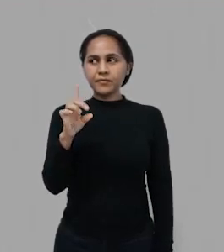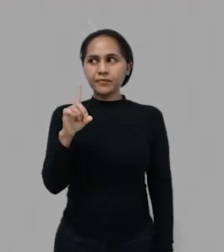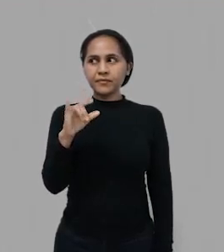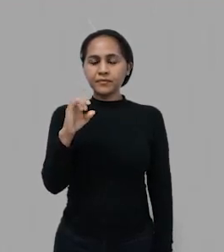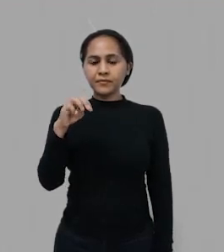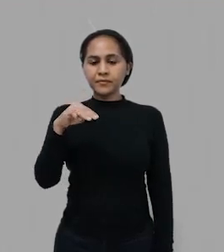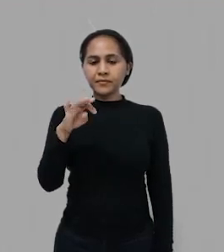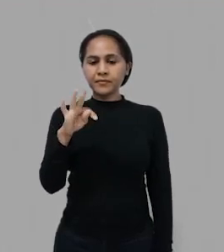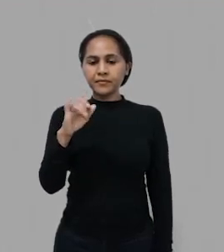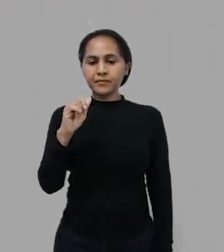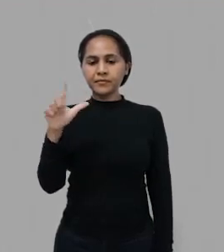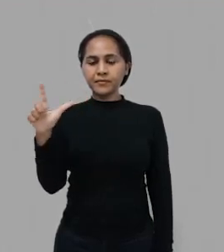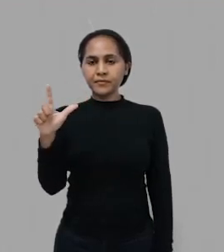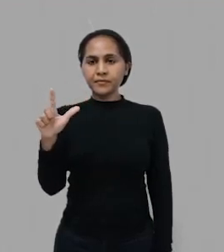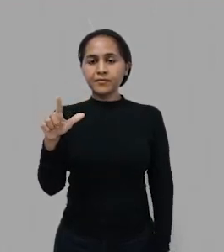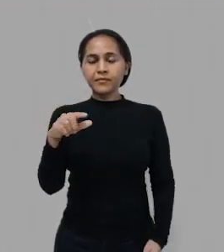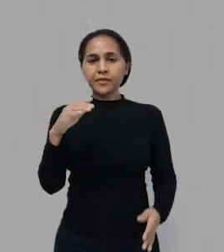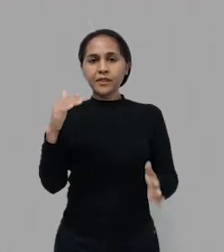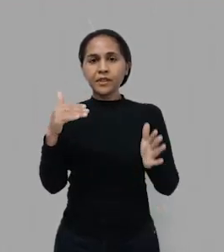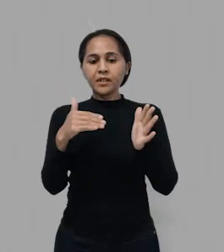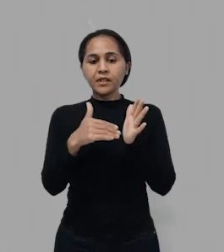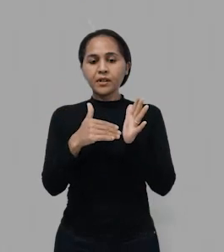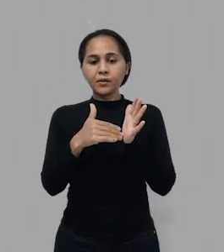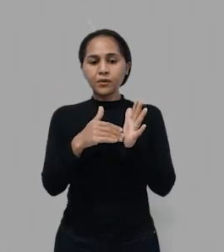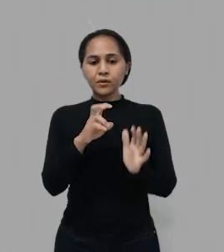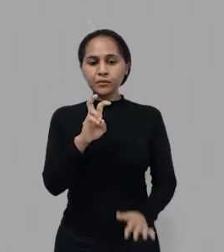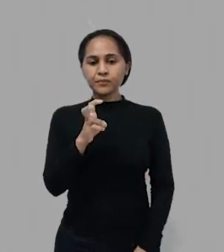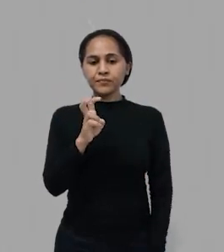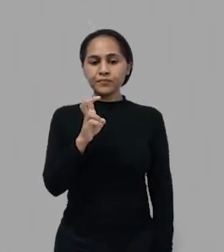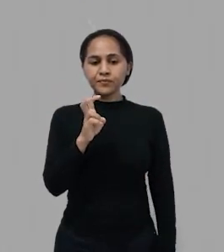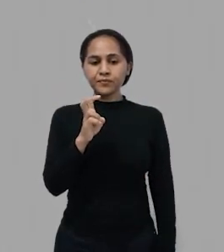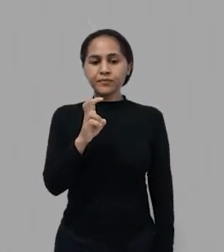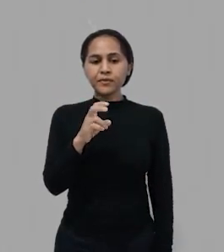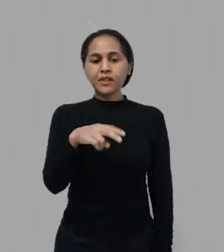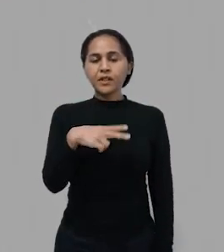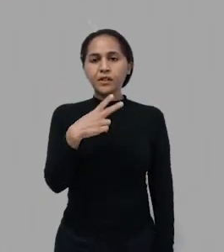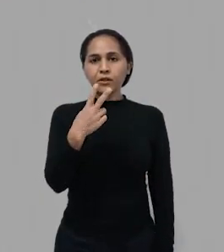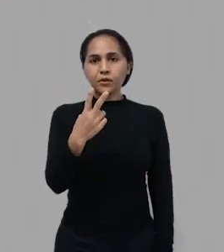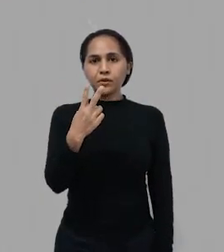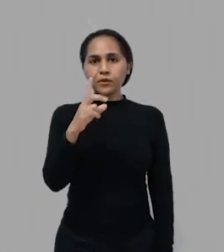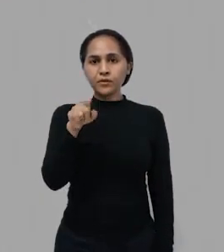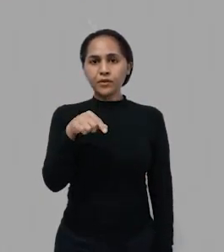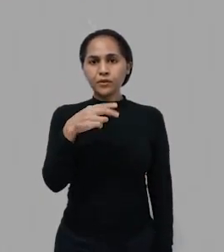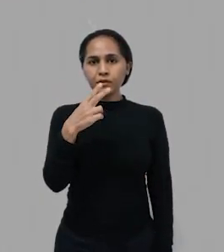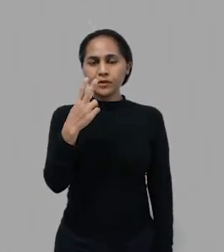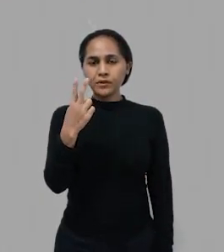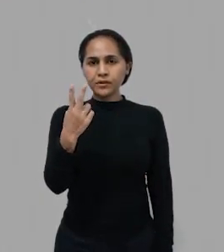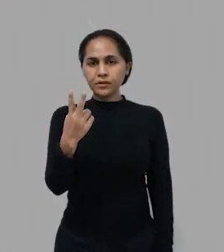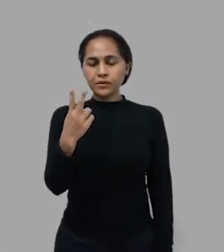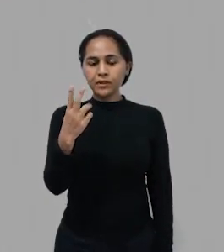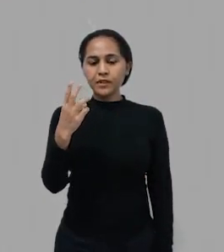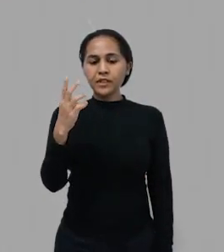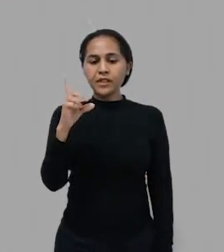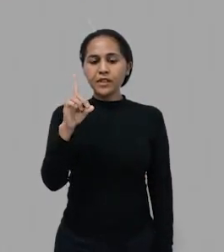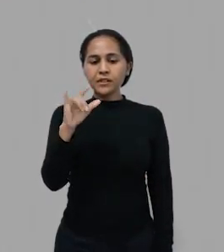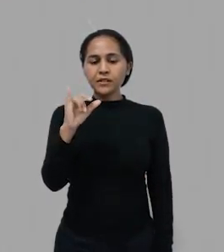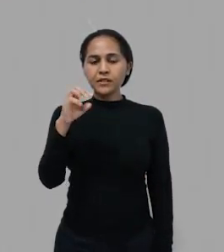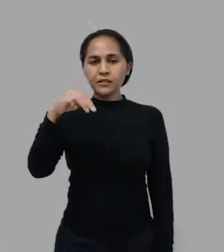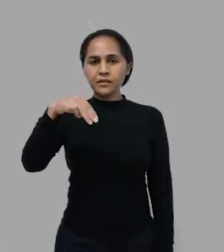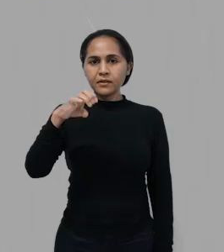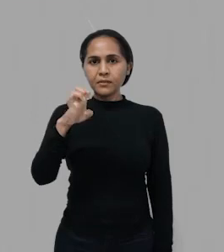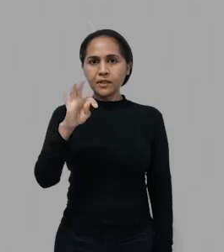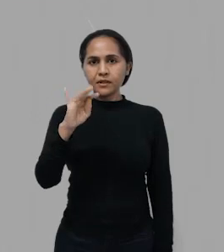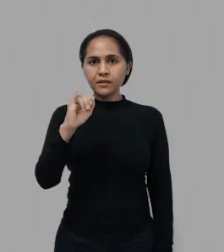dimetilbutano. Quinta e última estrutura é o 2,2 dimetilbutano. Também